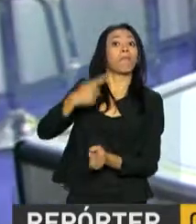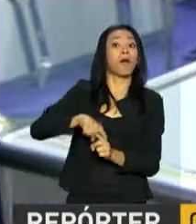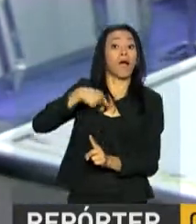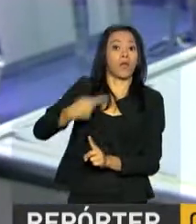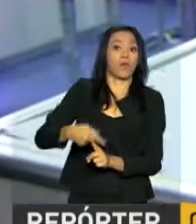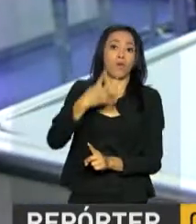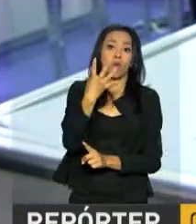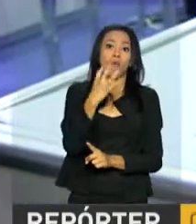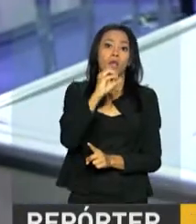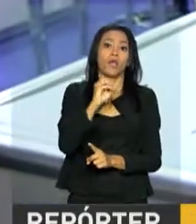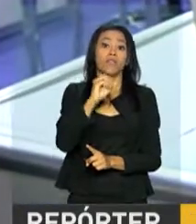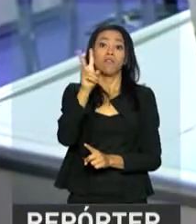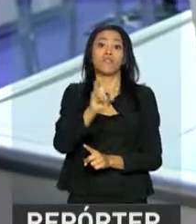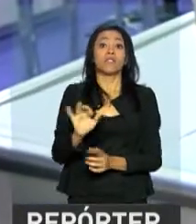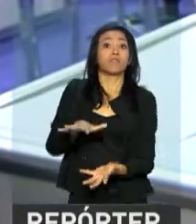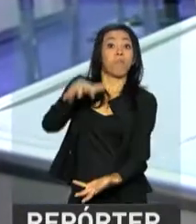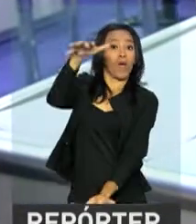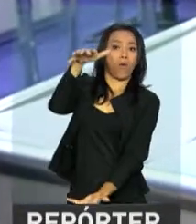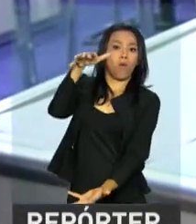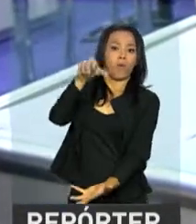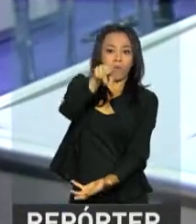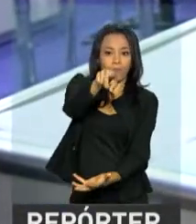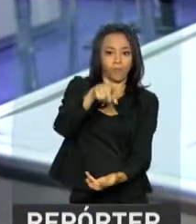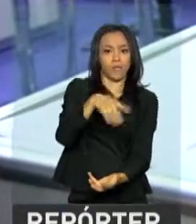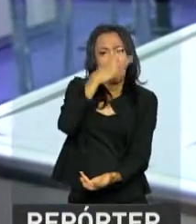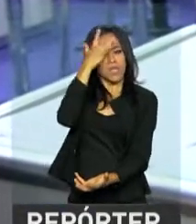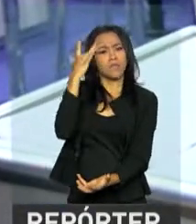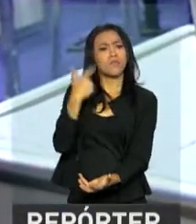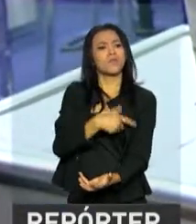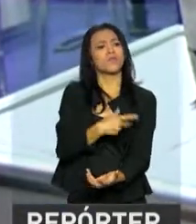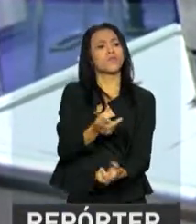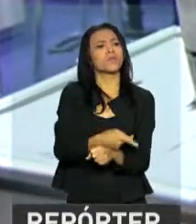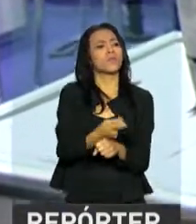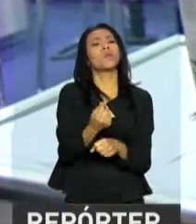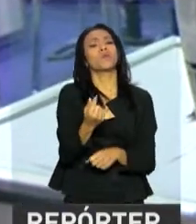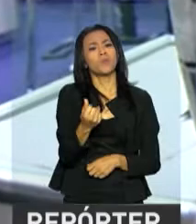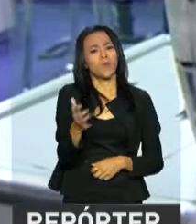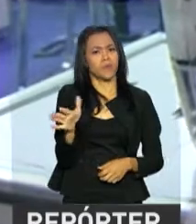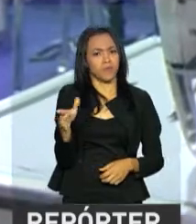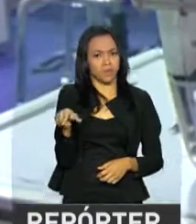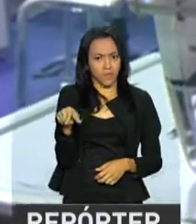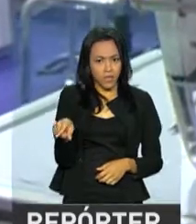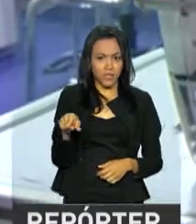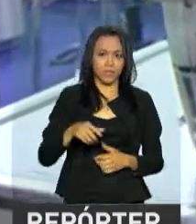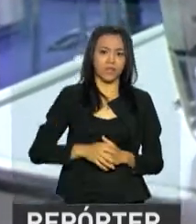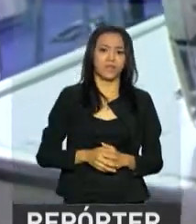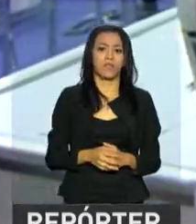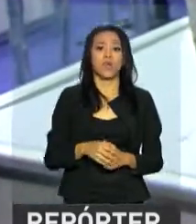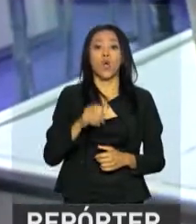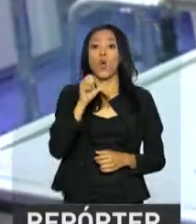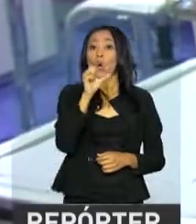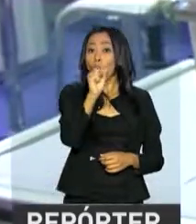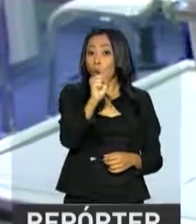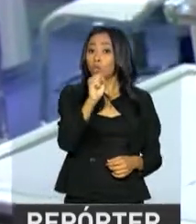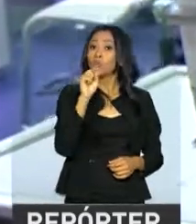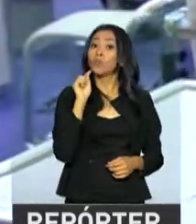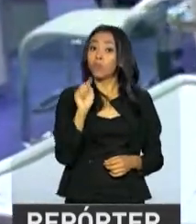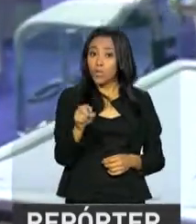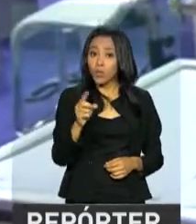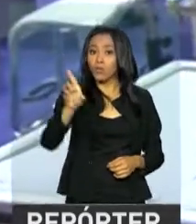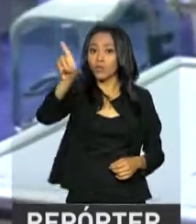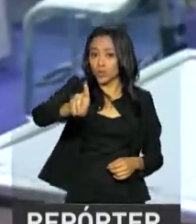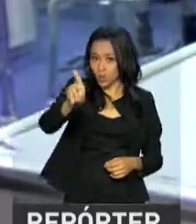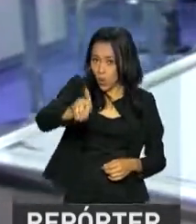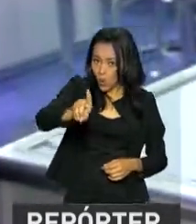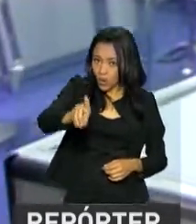Bom, vocês estão aqui em busca de compradores, né, para esse equipamento. Qual é o custo médio? O custo é $8.000, mas o governo